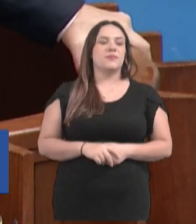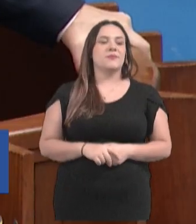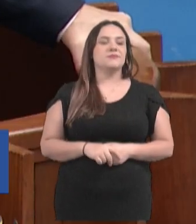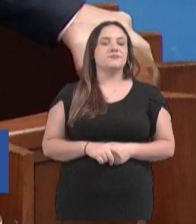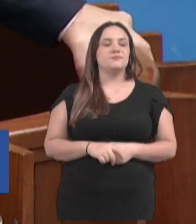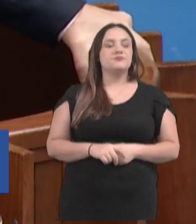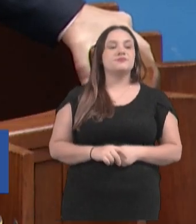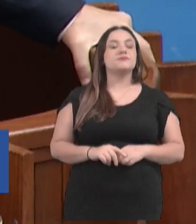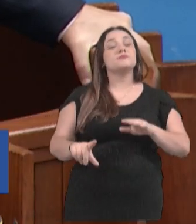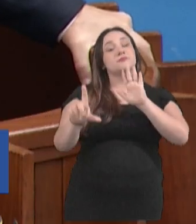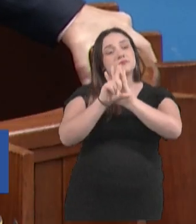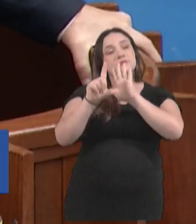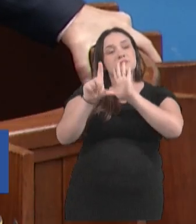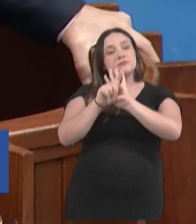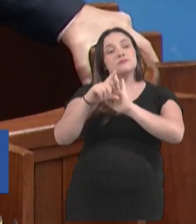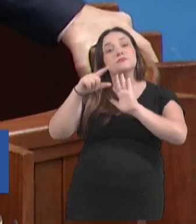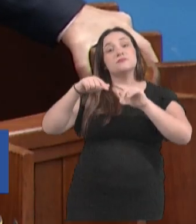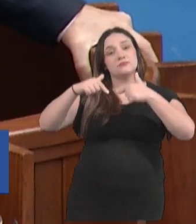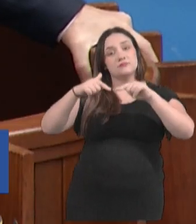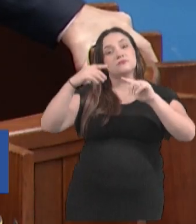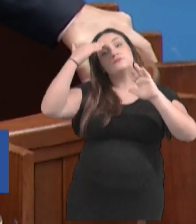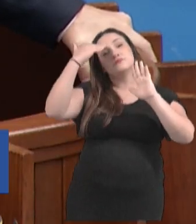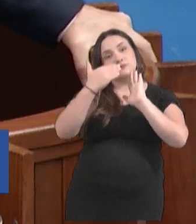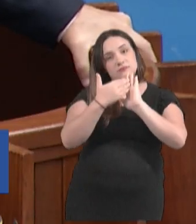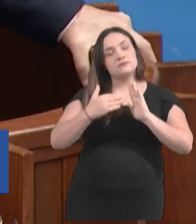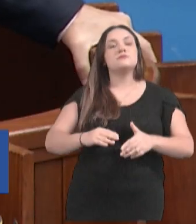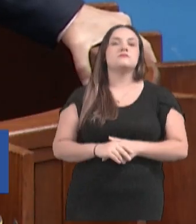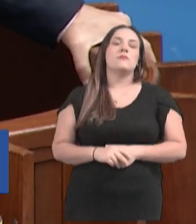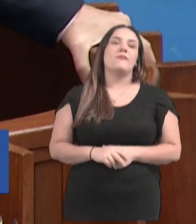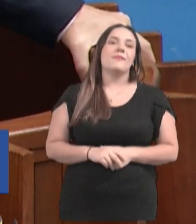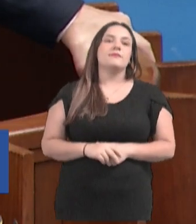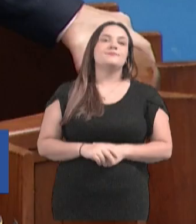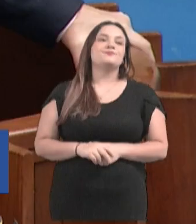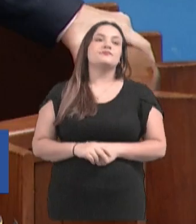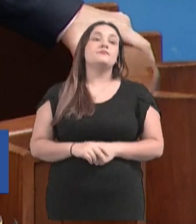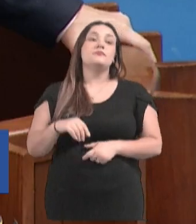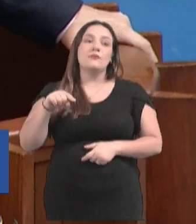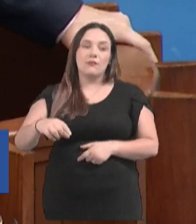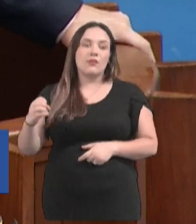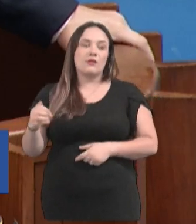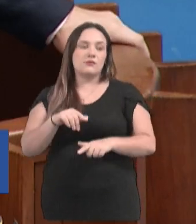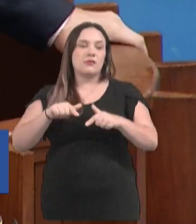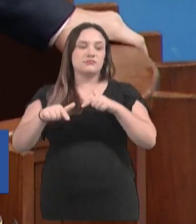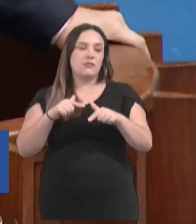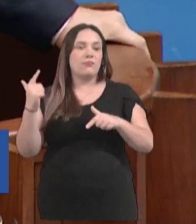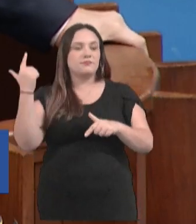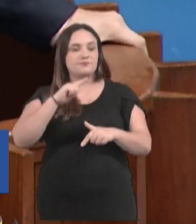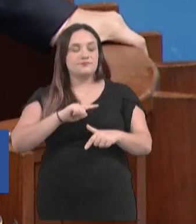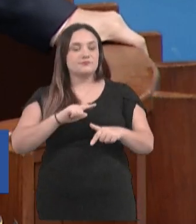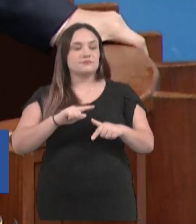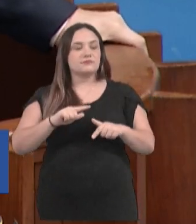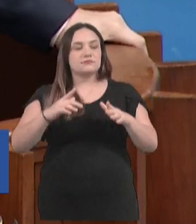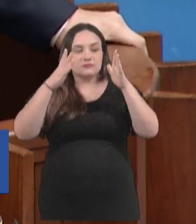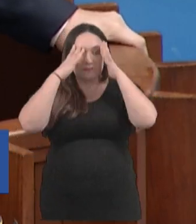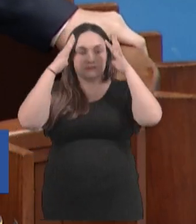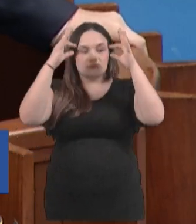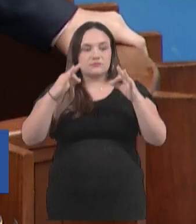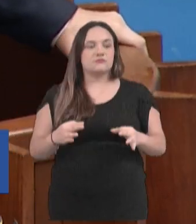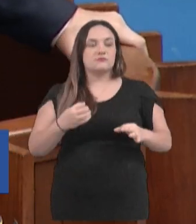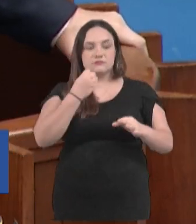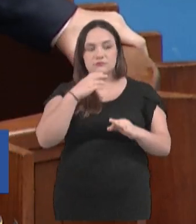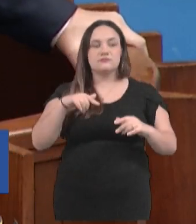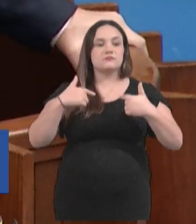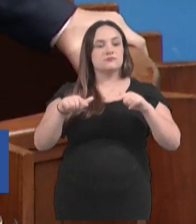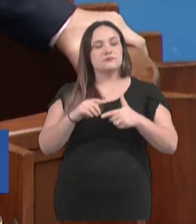a legislação trabalhista seja respeitada, para que esses trabalhadores tenham condições dignas de trabalho e que